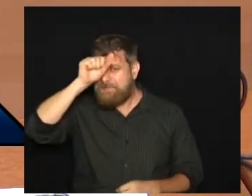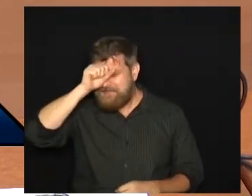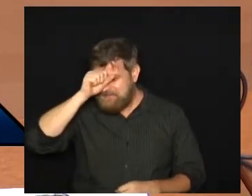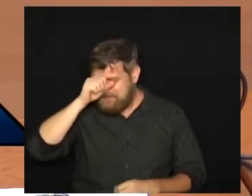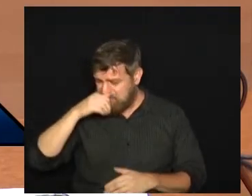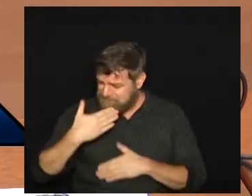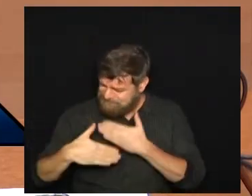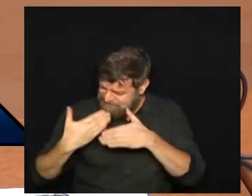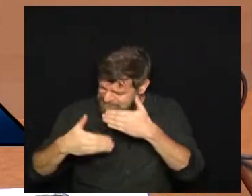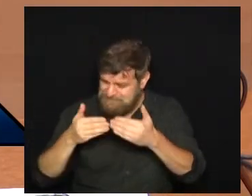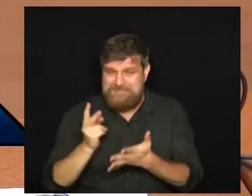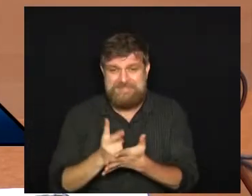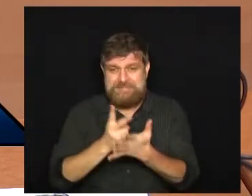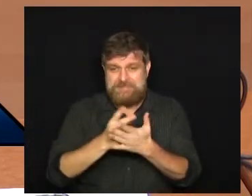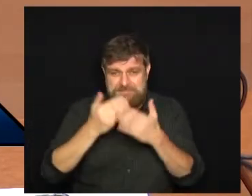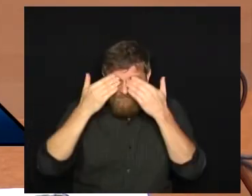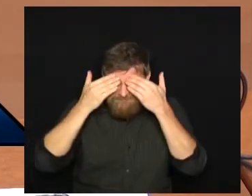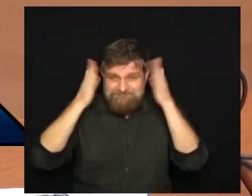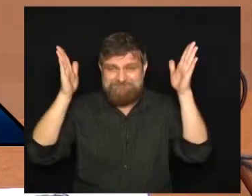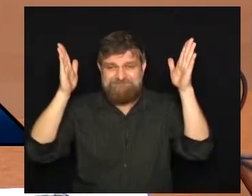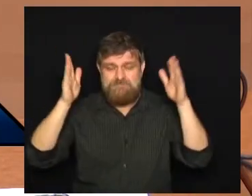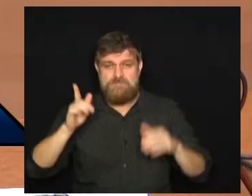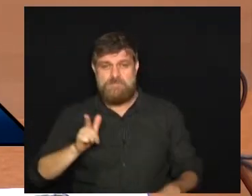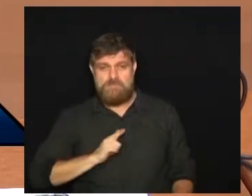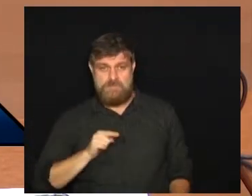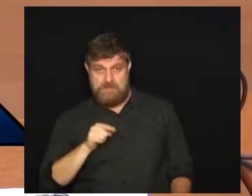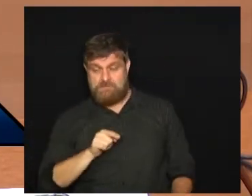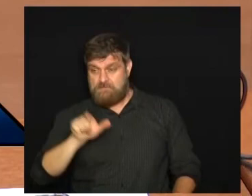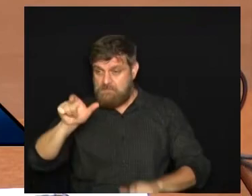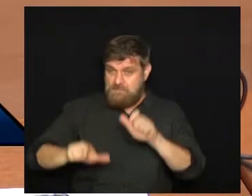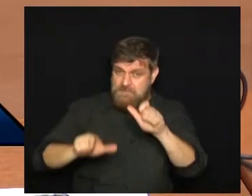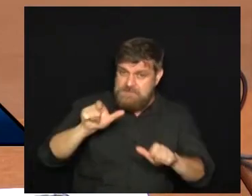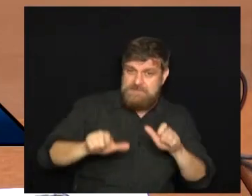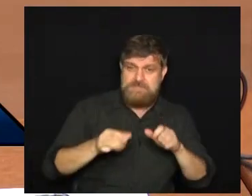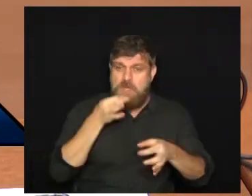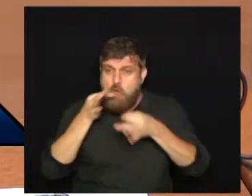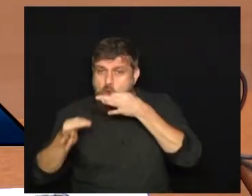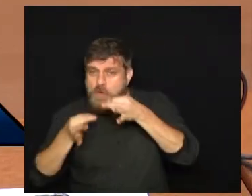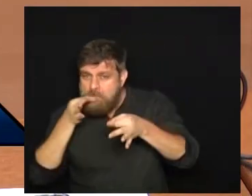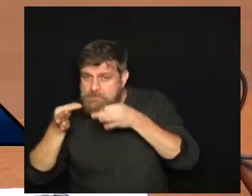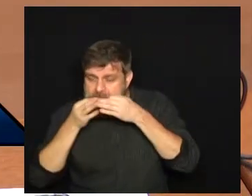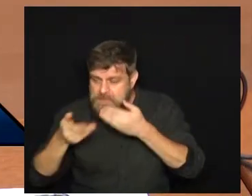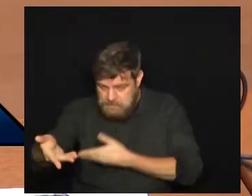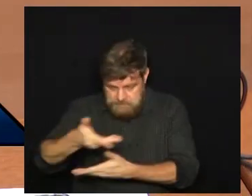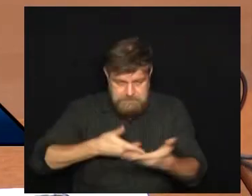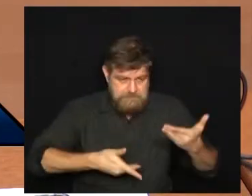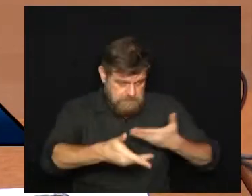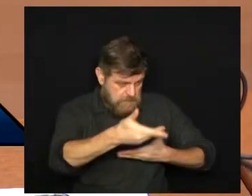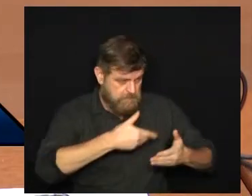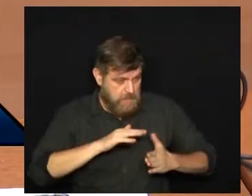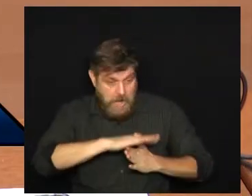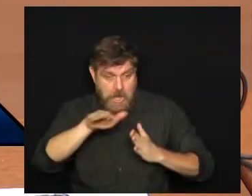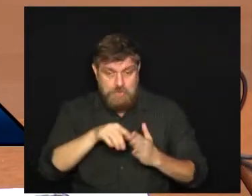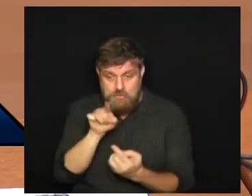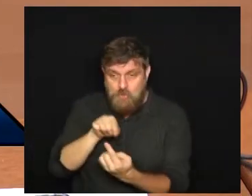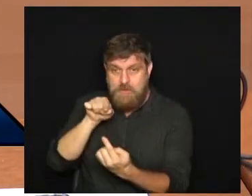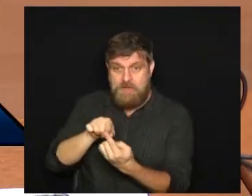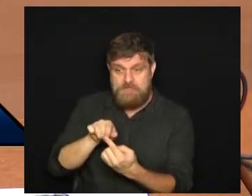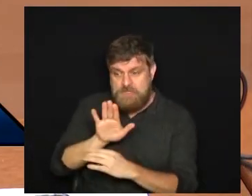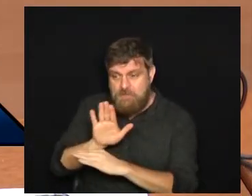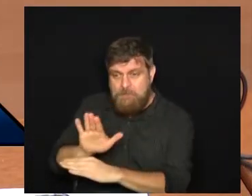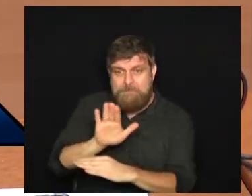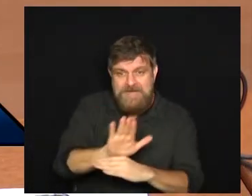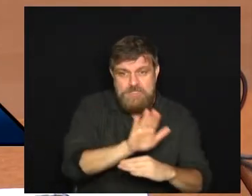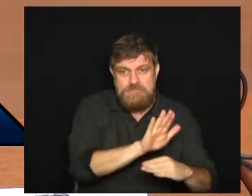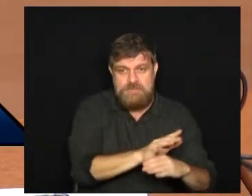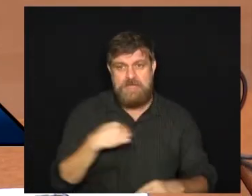Dito? Eu também estou aberto aqui, caso vocês tenham qualquer tipo de sugestão. Tudo que for para ajudar o próximo, acho que a gente